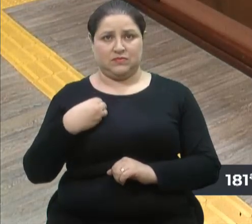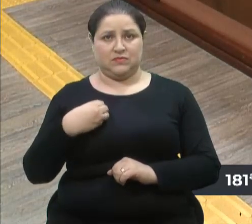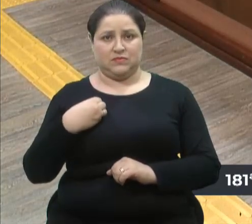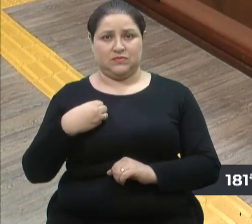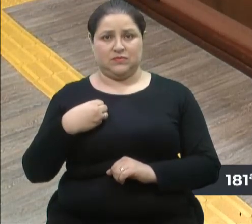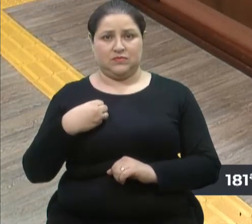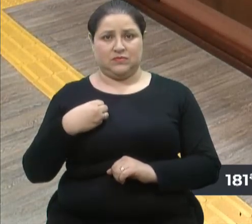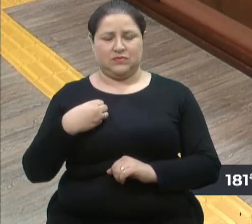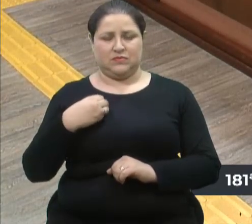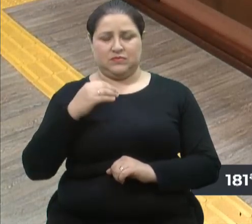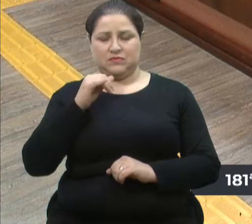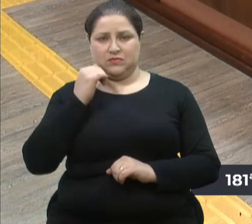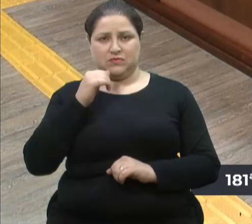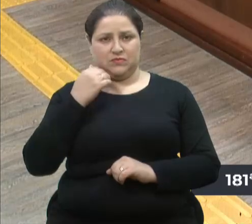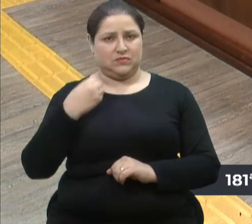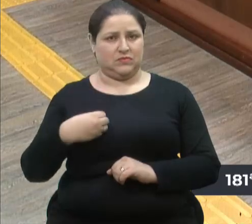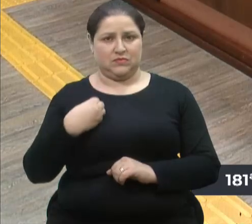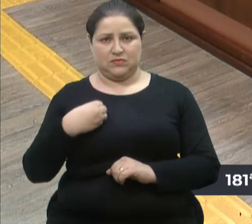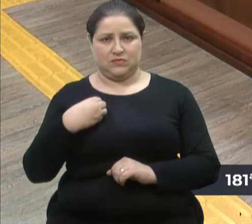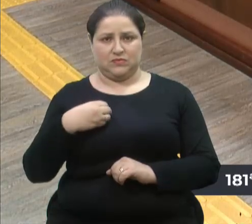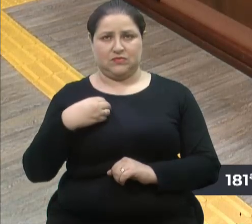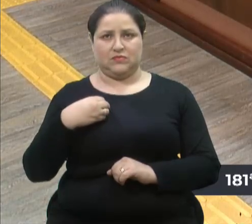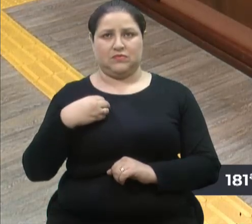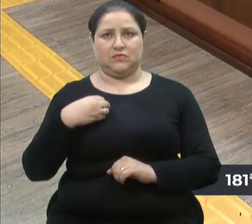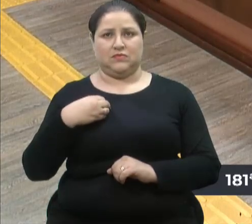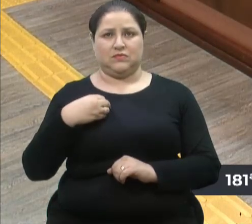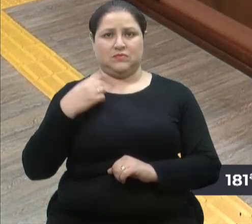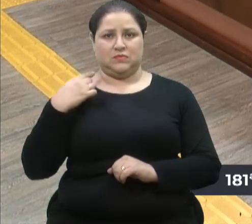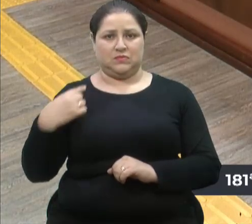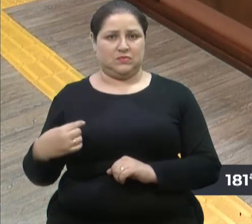Vereador Marcon, ausente. Essa vereadora agradece, abre